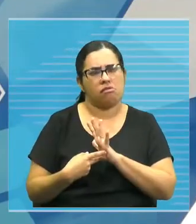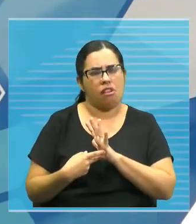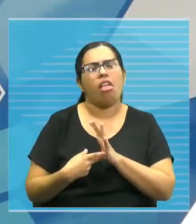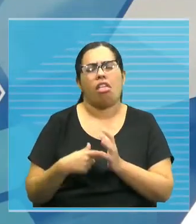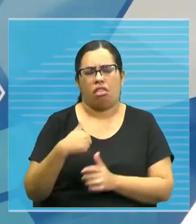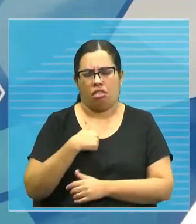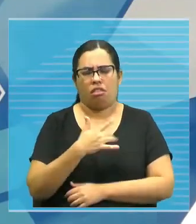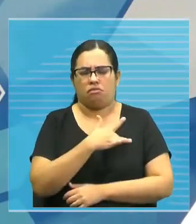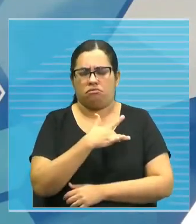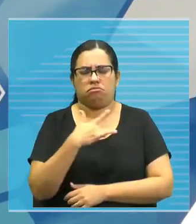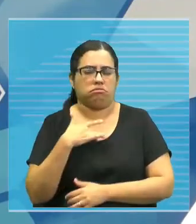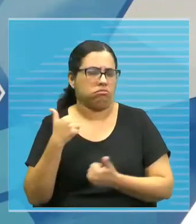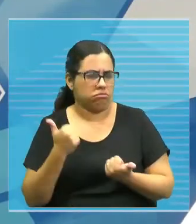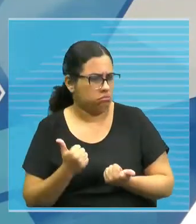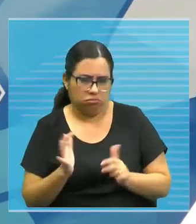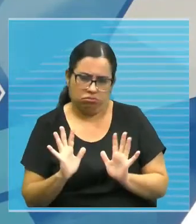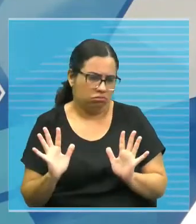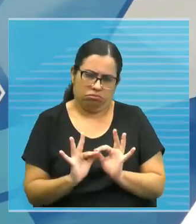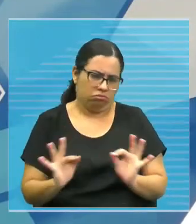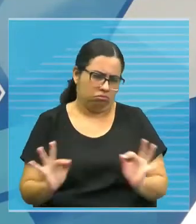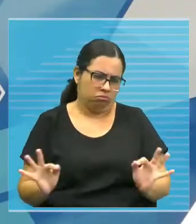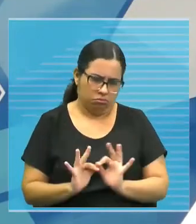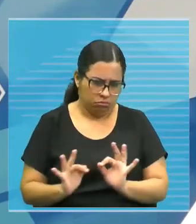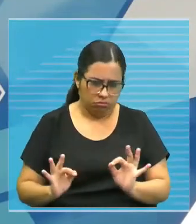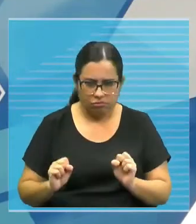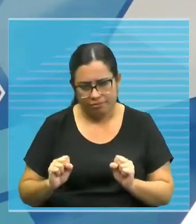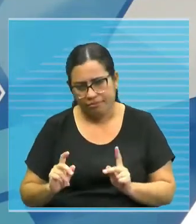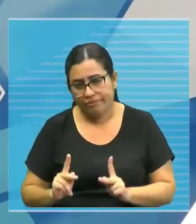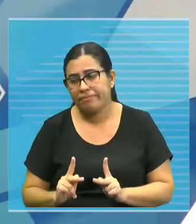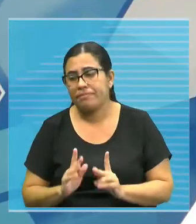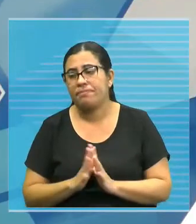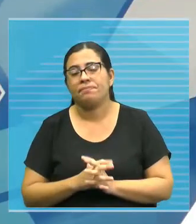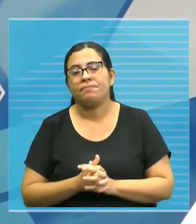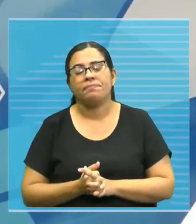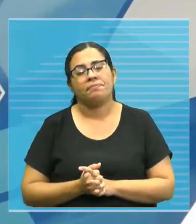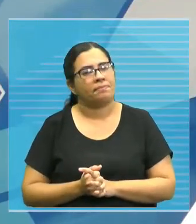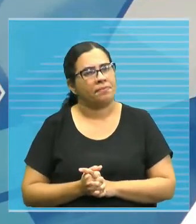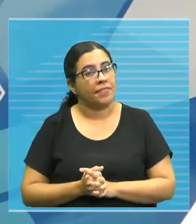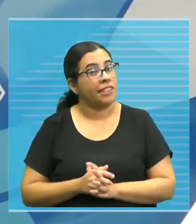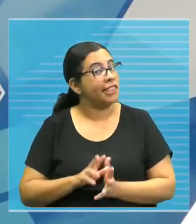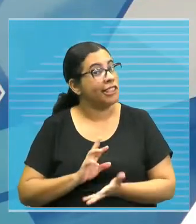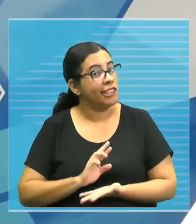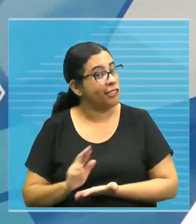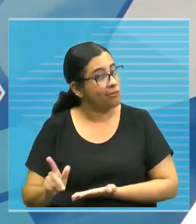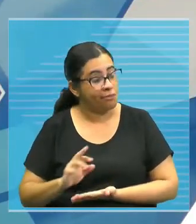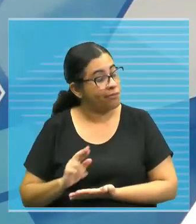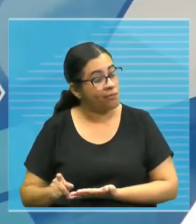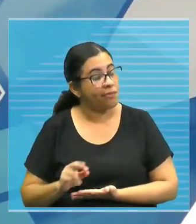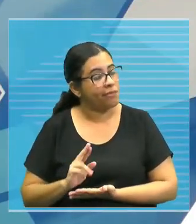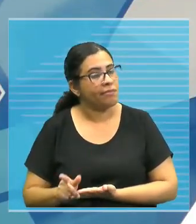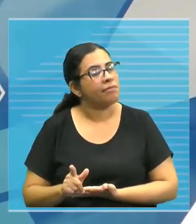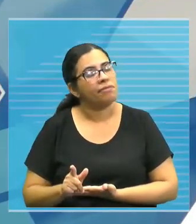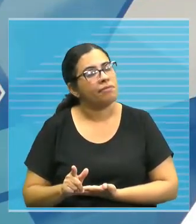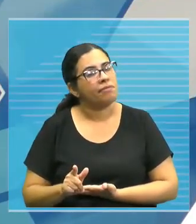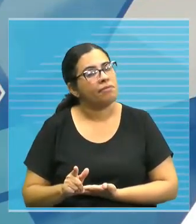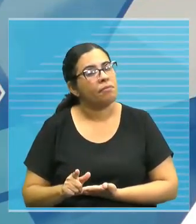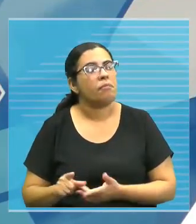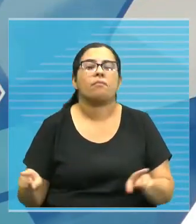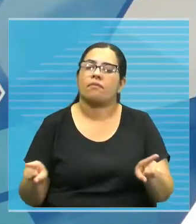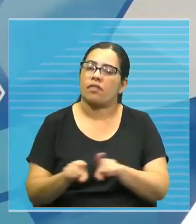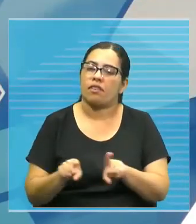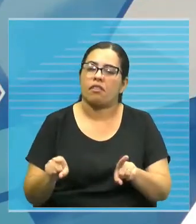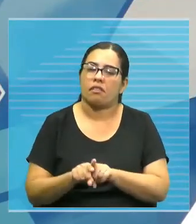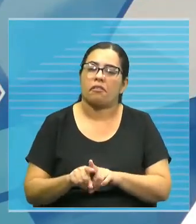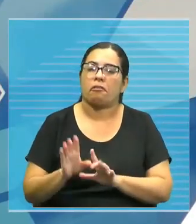com saúde. Simples assim, né? Não é simples assim. E também o conceito